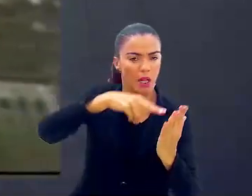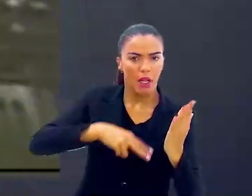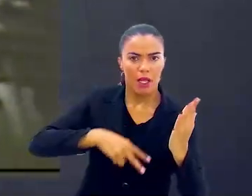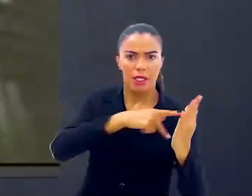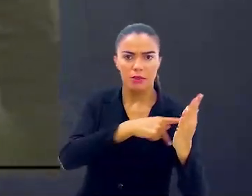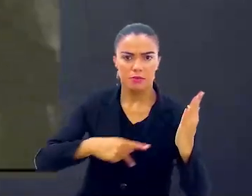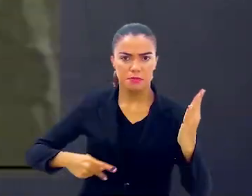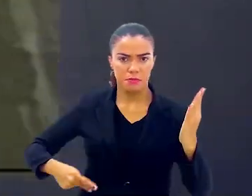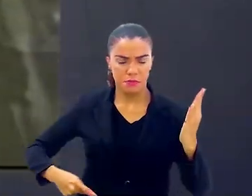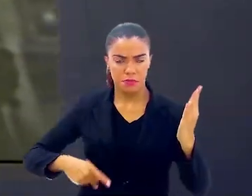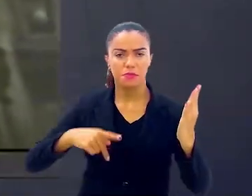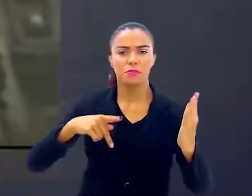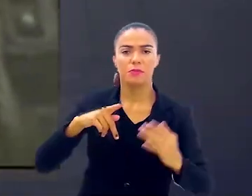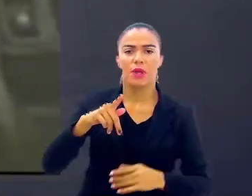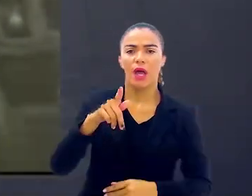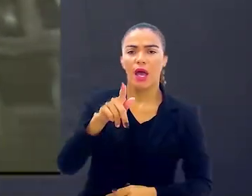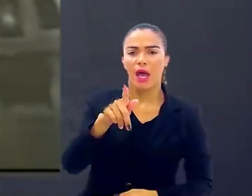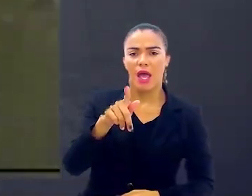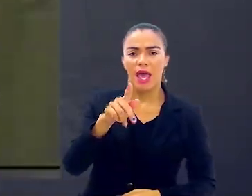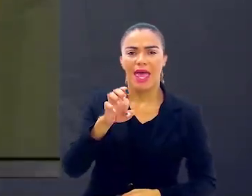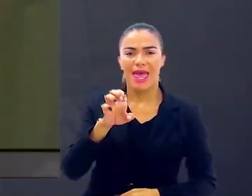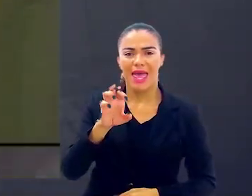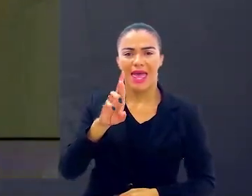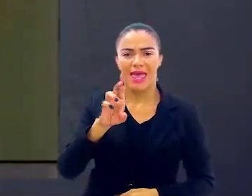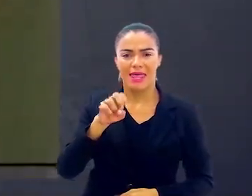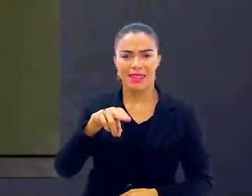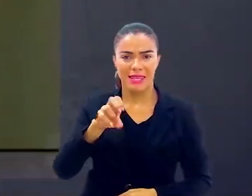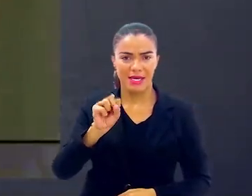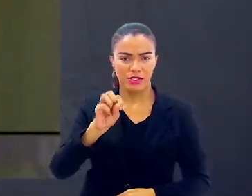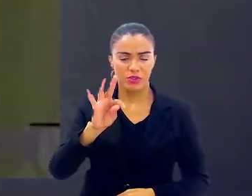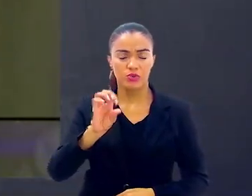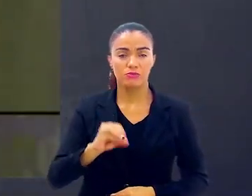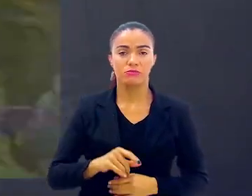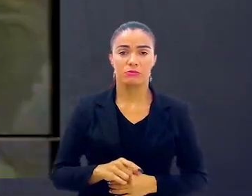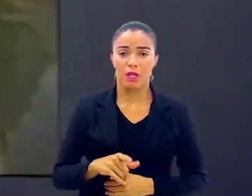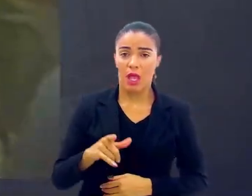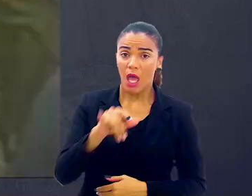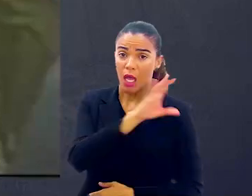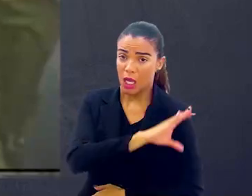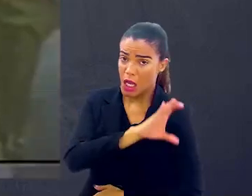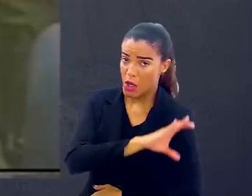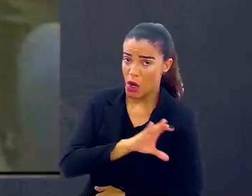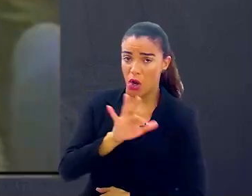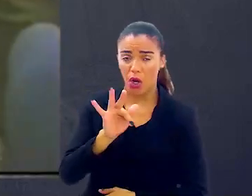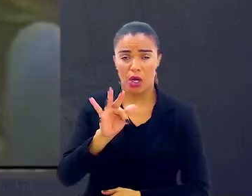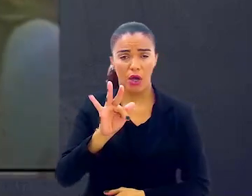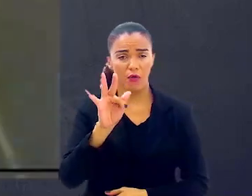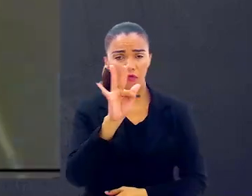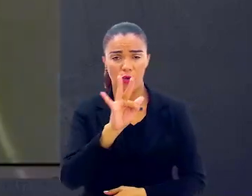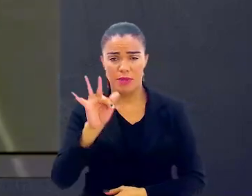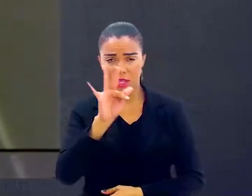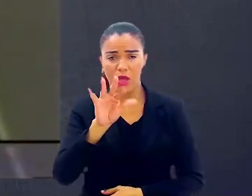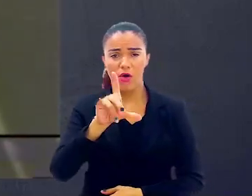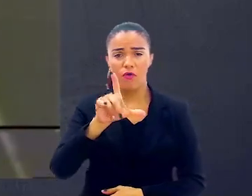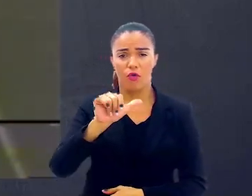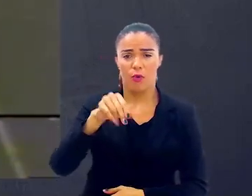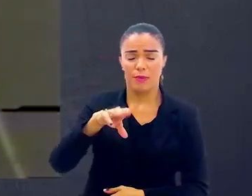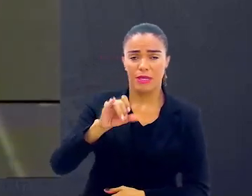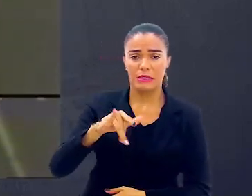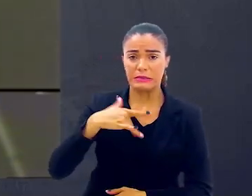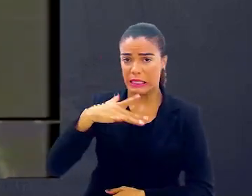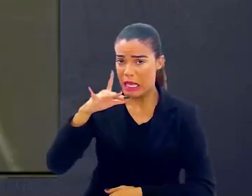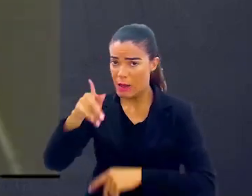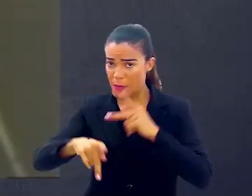mensagem do presidente Ernesto Geisel. Contam-se cariocas e fluminenses entre as populações